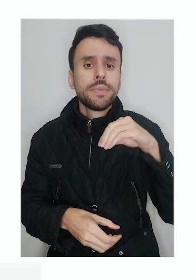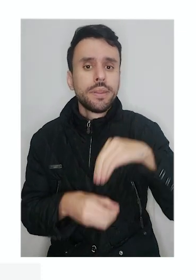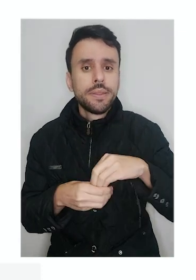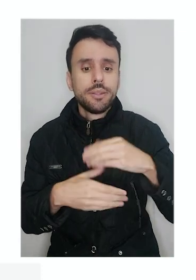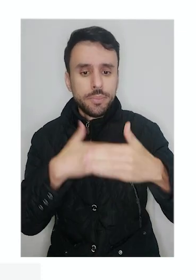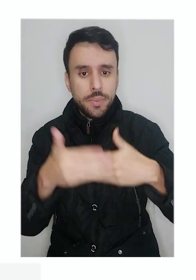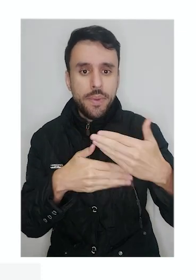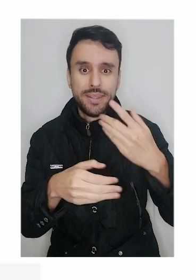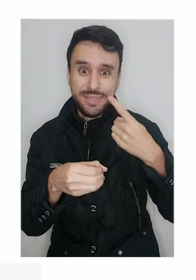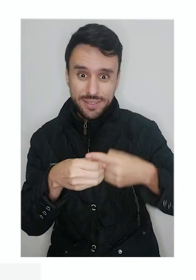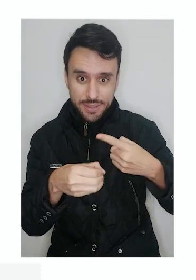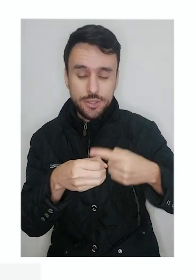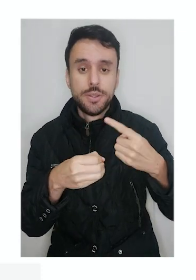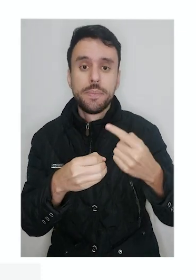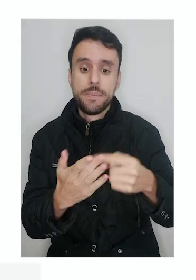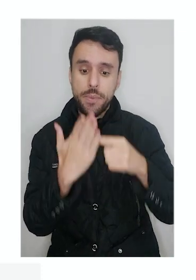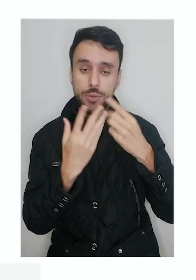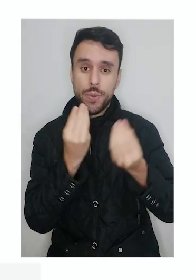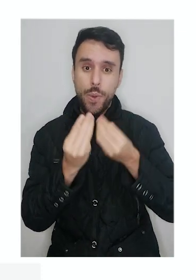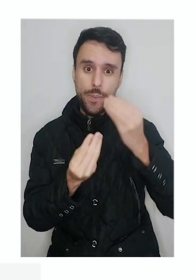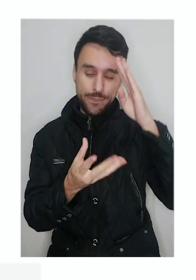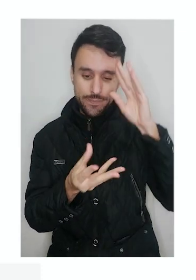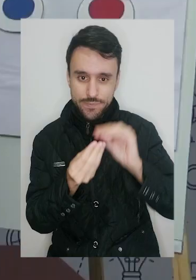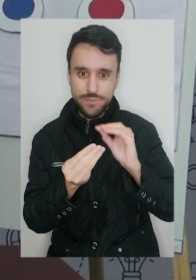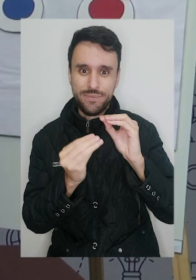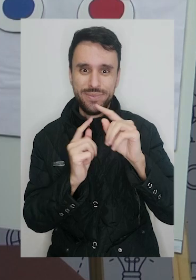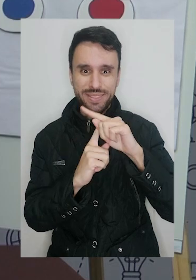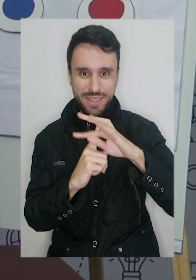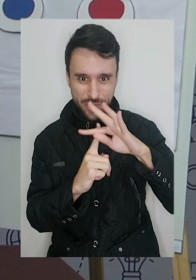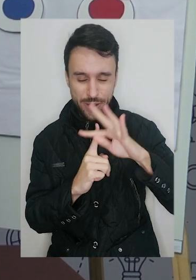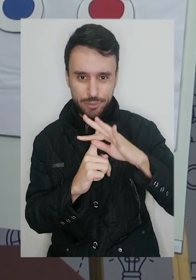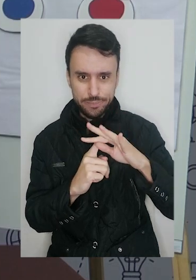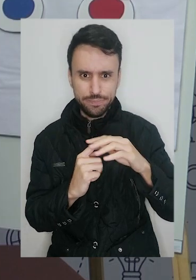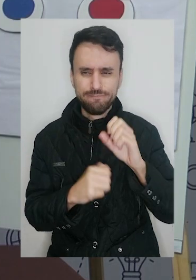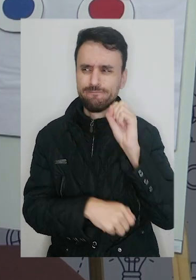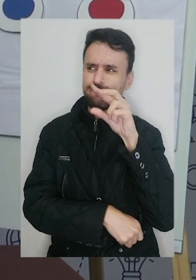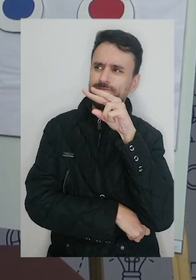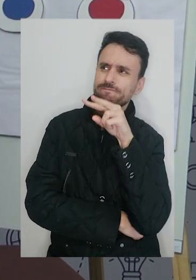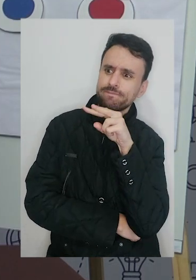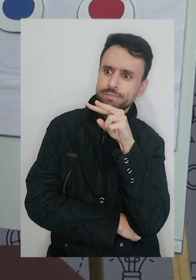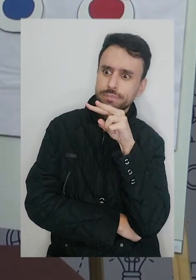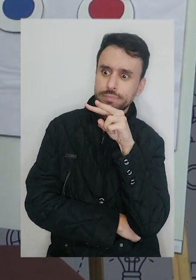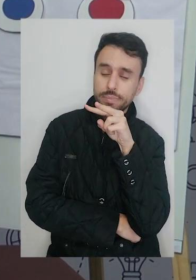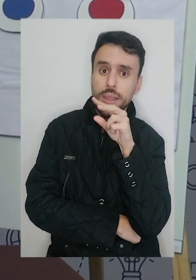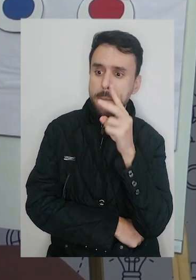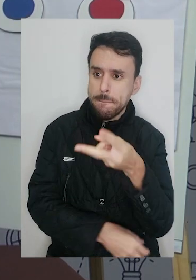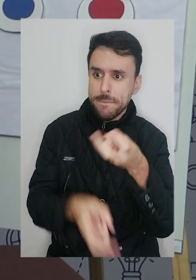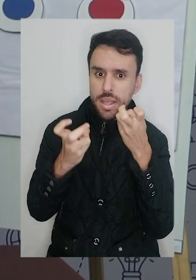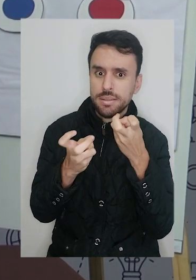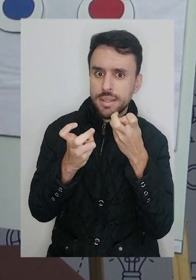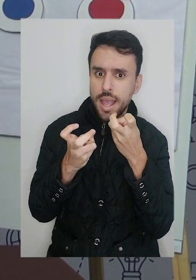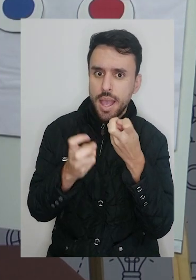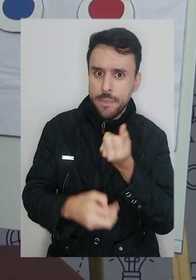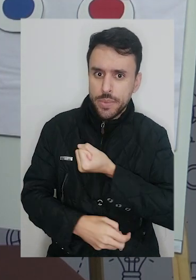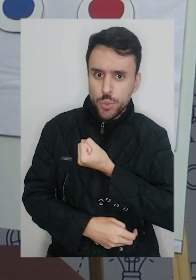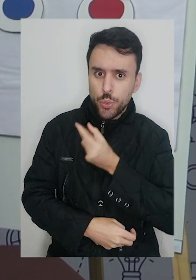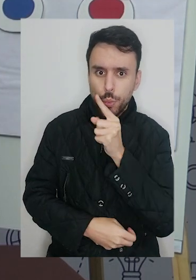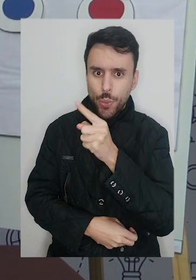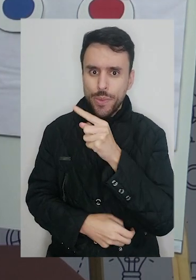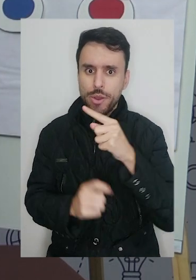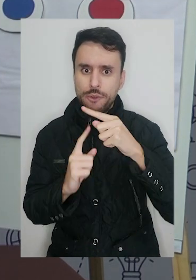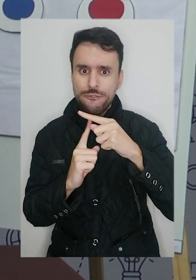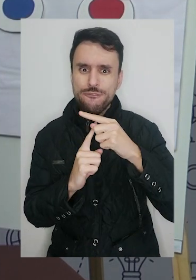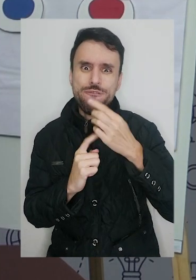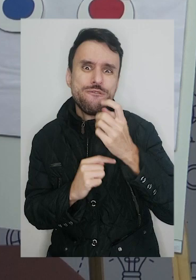pela cidade para a gente saber a temperatura. E olhando esse termômetro, está frio ou está